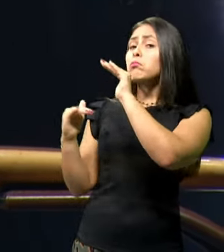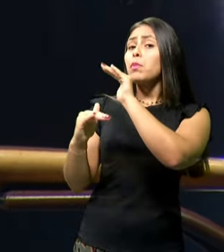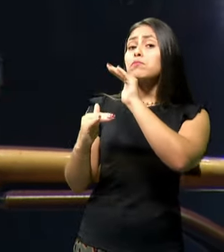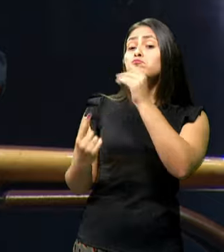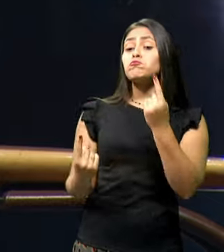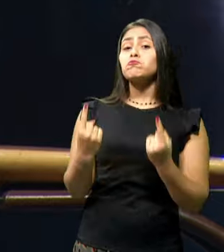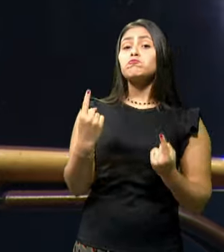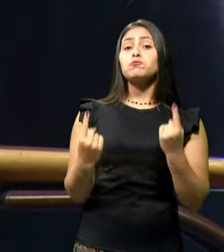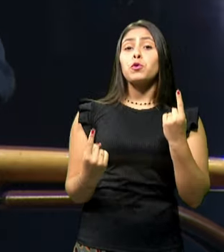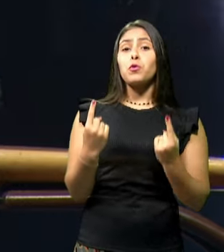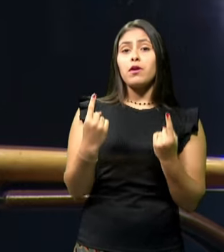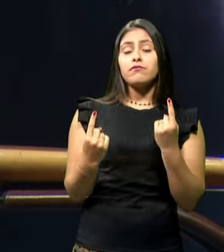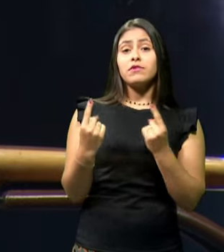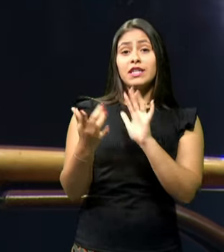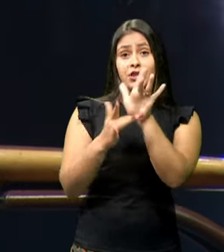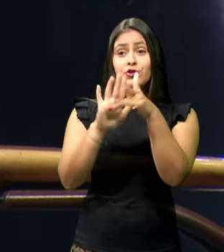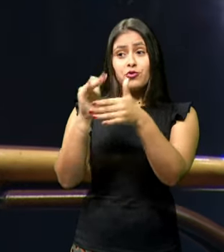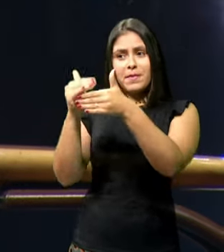Jesus está em nosso meio, amém?